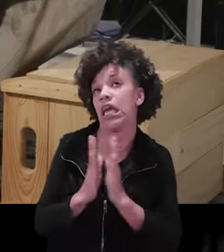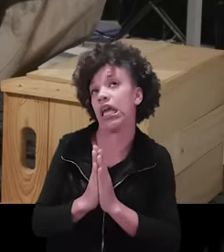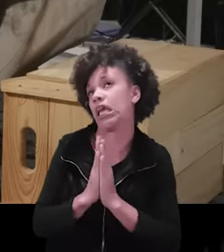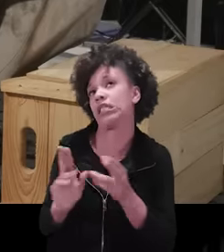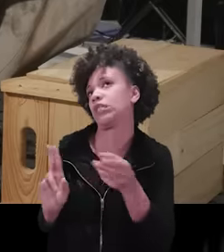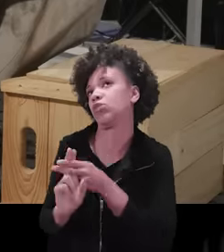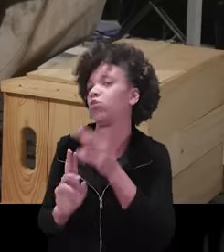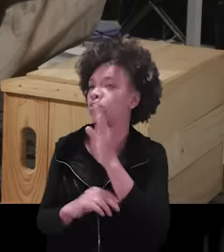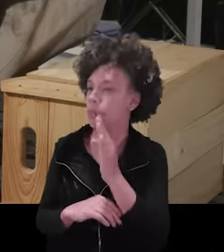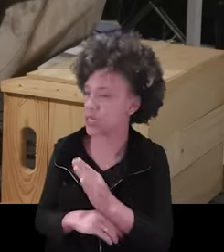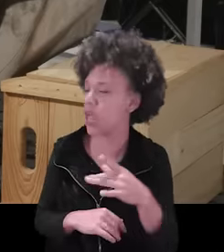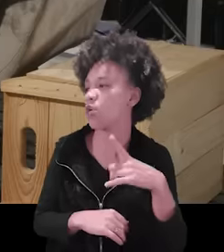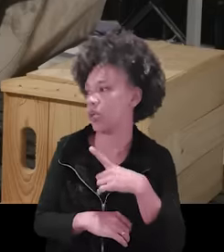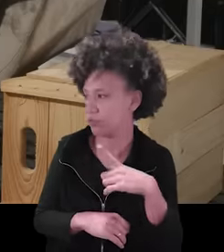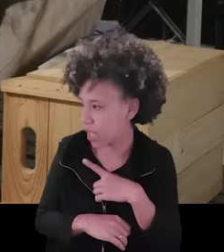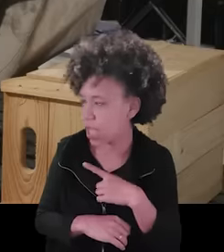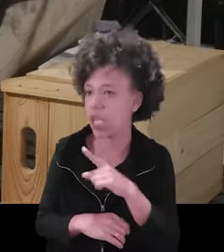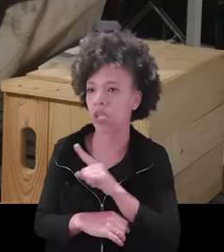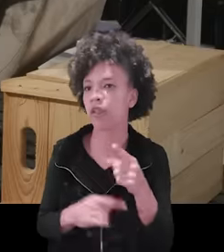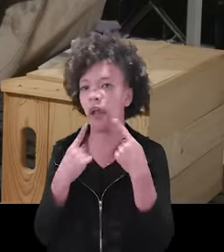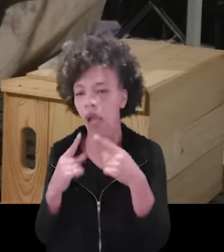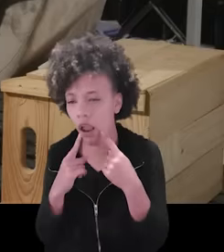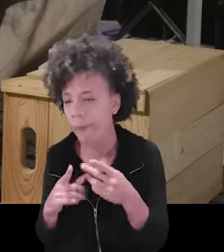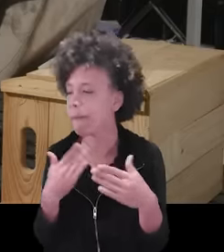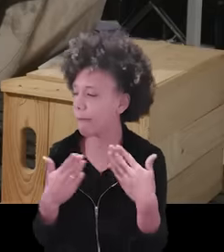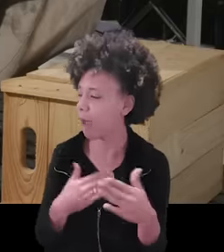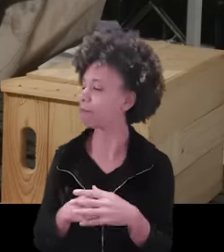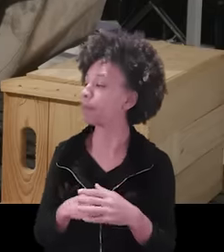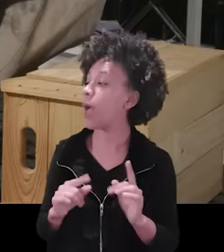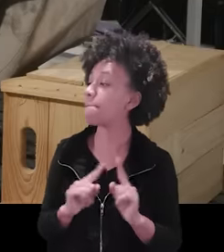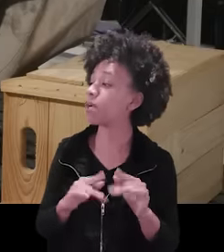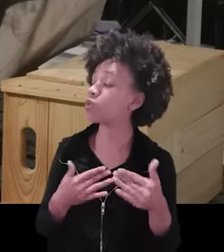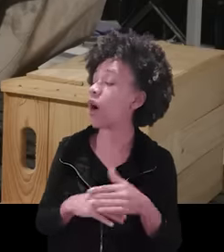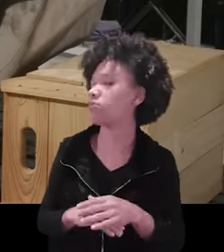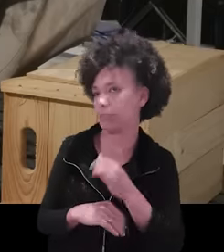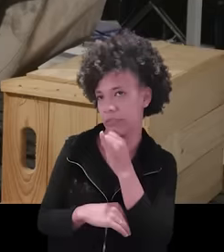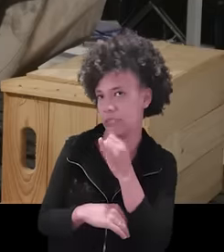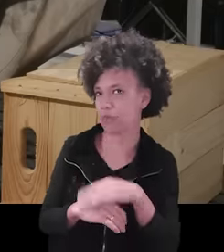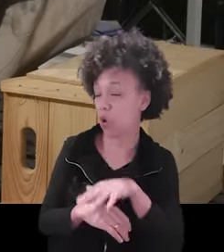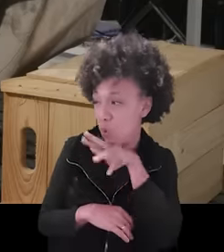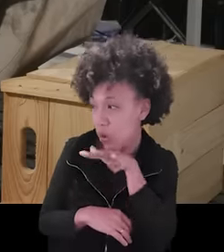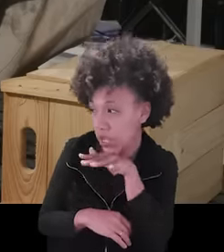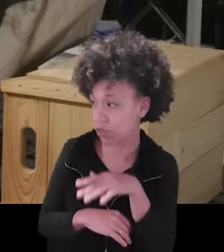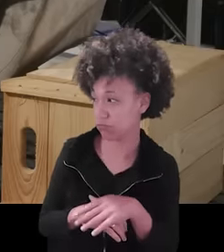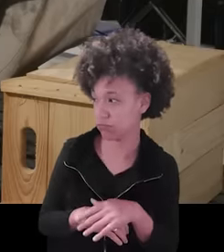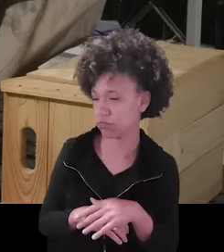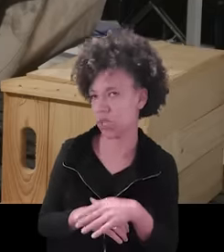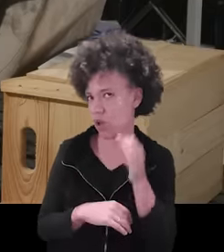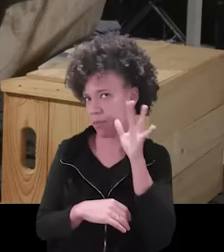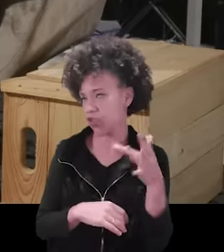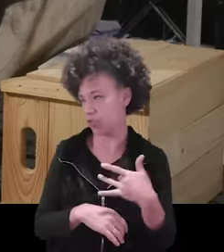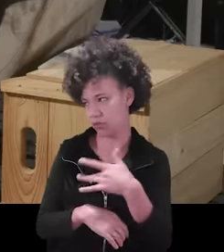graças ao SUS que o brasileiro tem como não reclama do surdo é quais são as coisas ruins